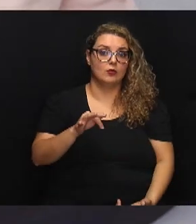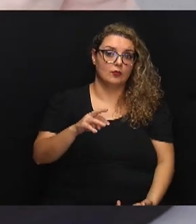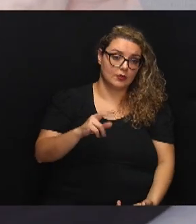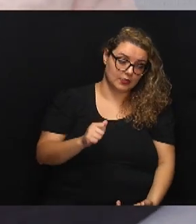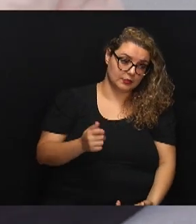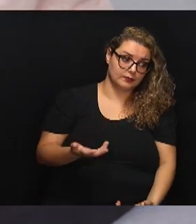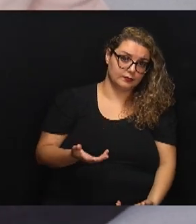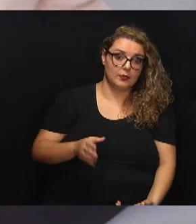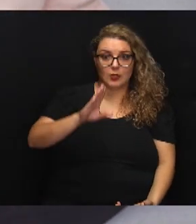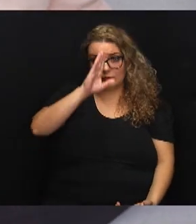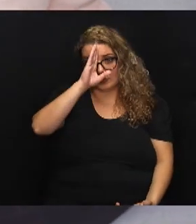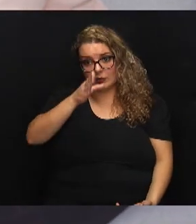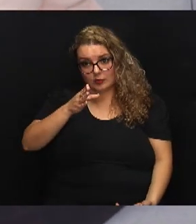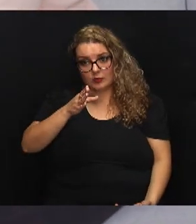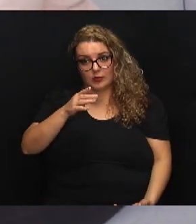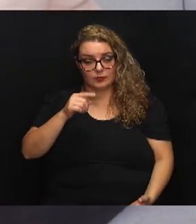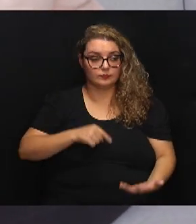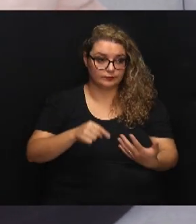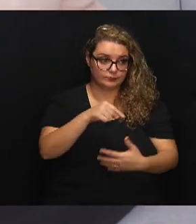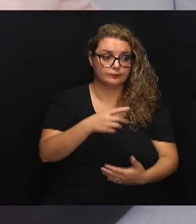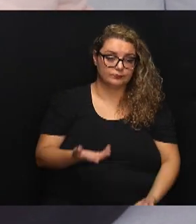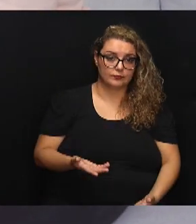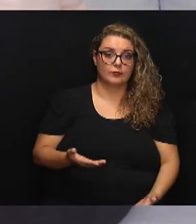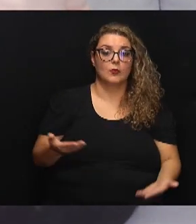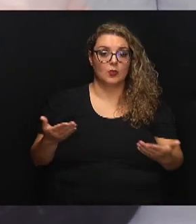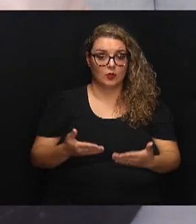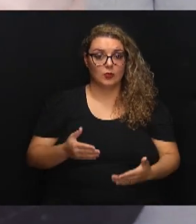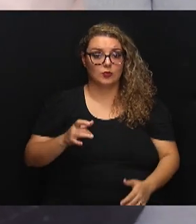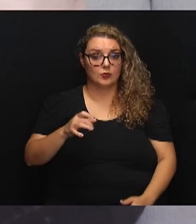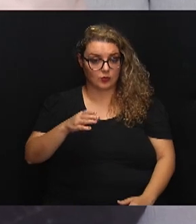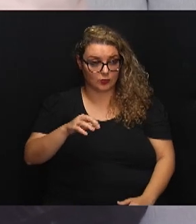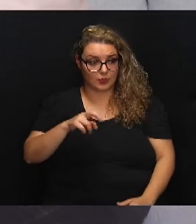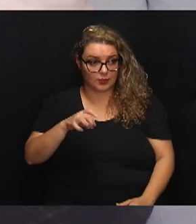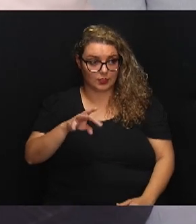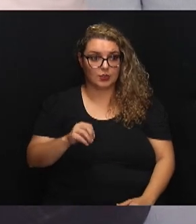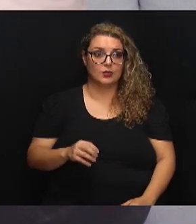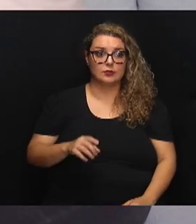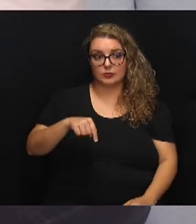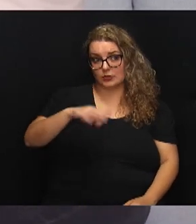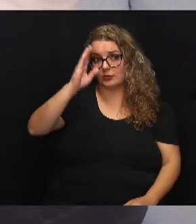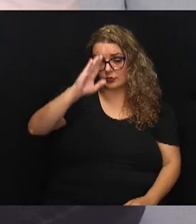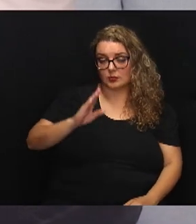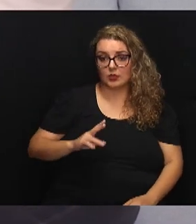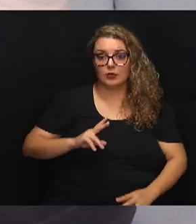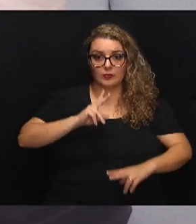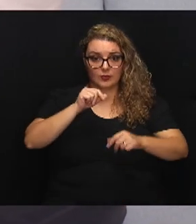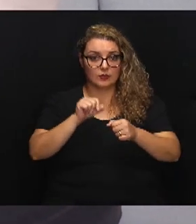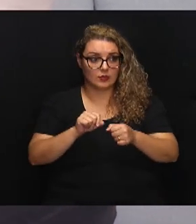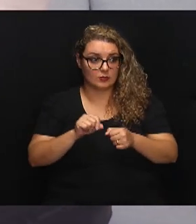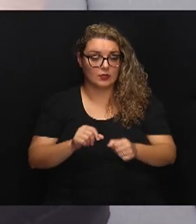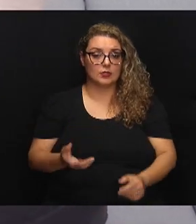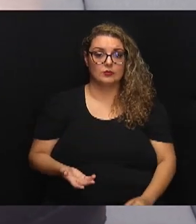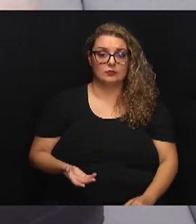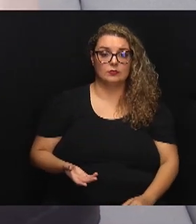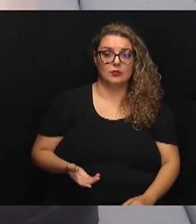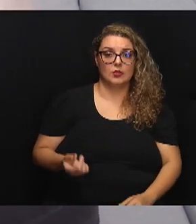principal ponto. Porque hoje o crédito no Brasil é a principal força que o brasileiro faz. Ele vai comprar imóvel, ele financia. Ele